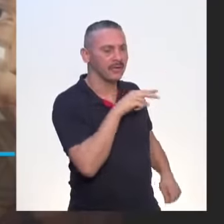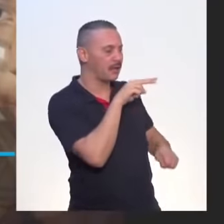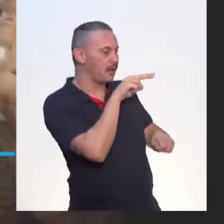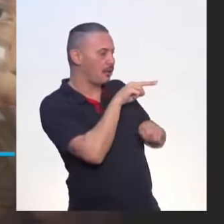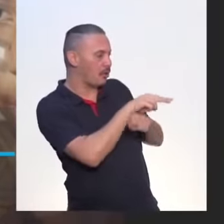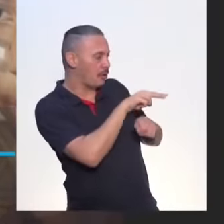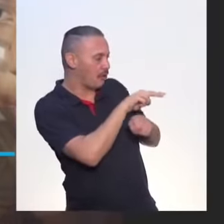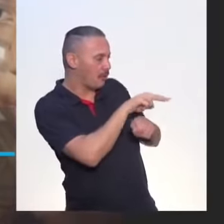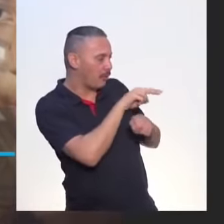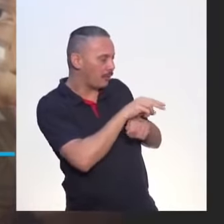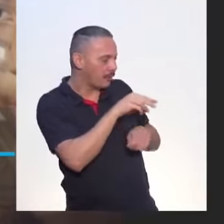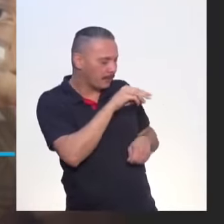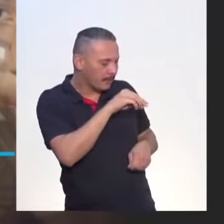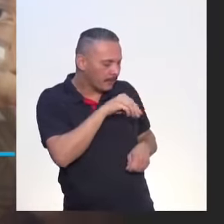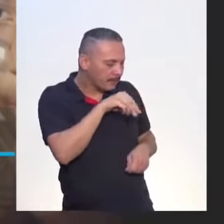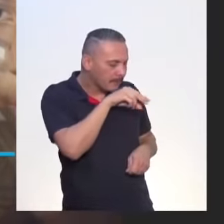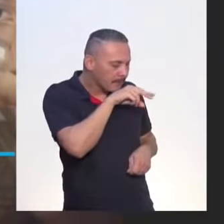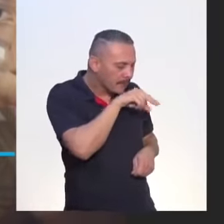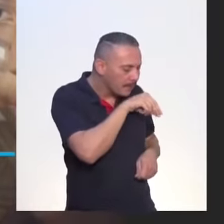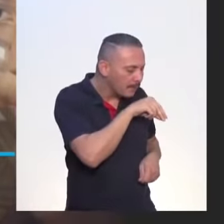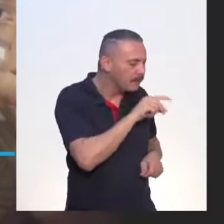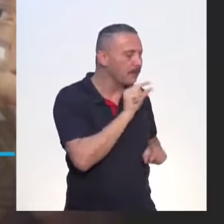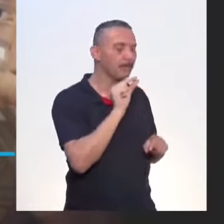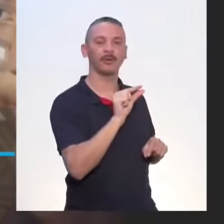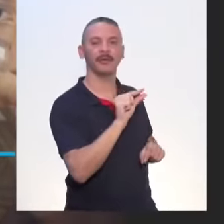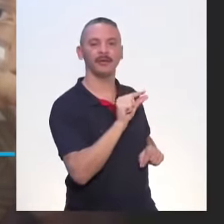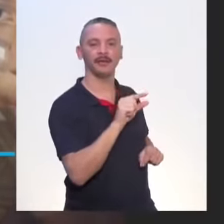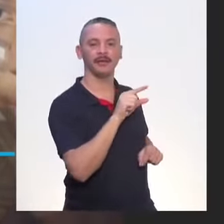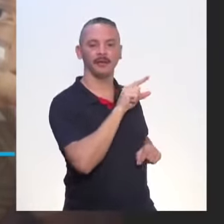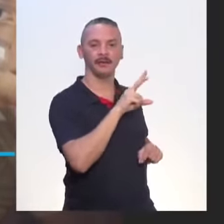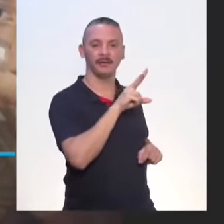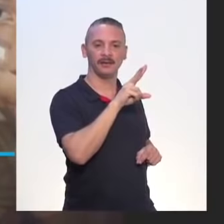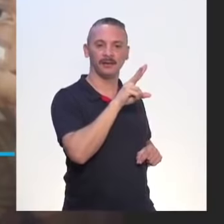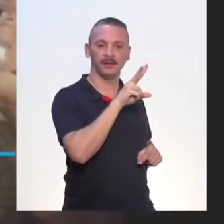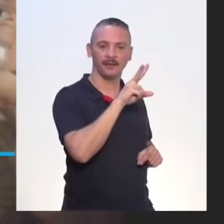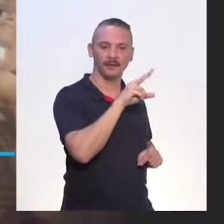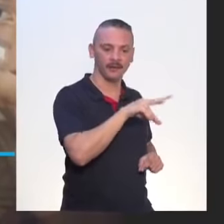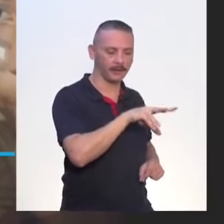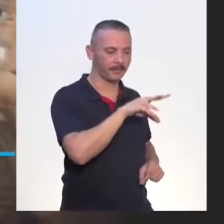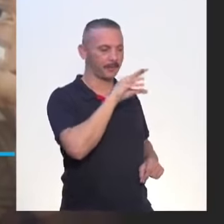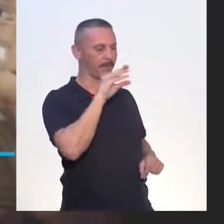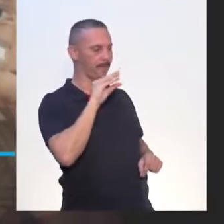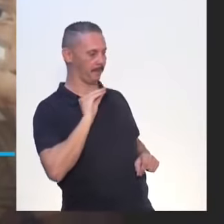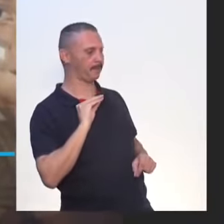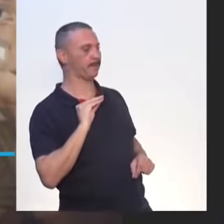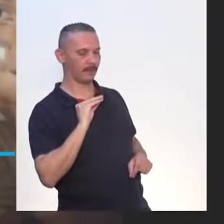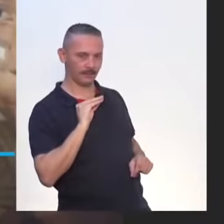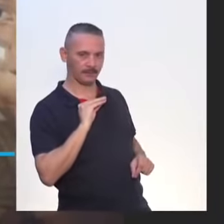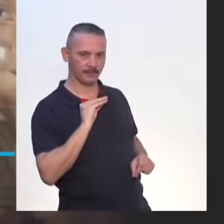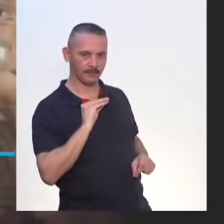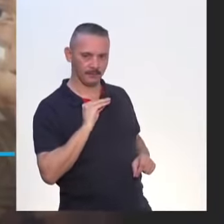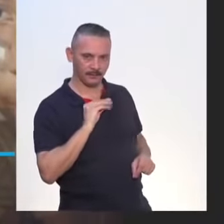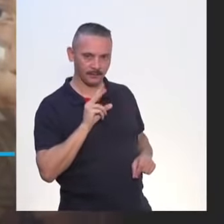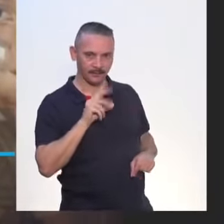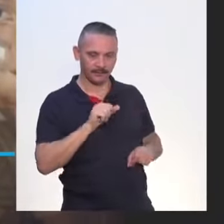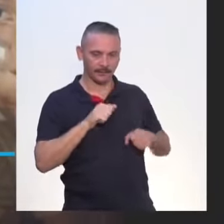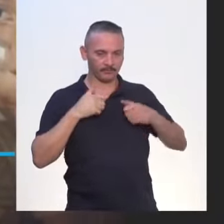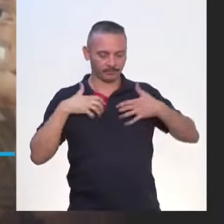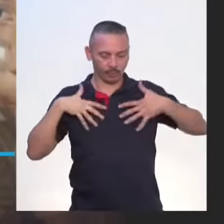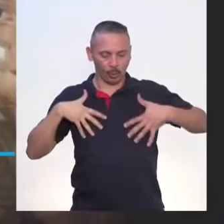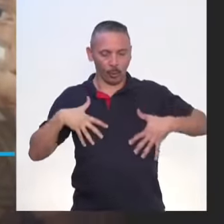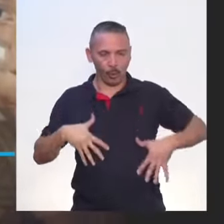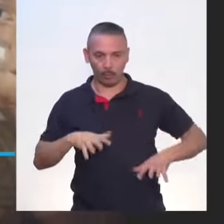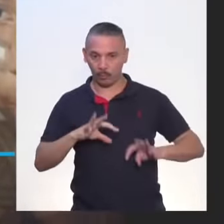Basta você botar suas presas aqui dentro e você vai absorver o veneno. O veneno vai tomar conta do seu